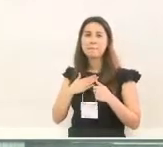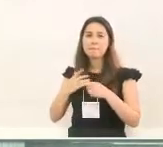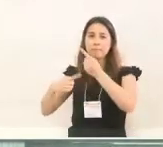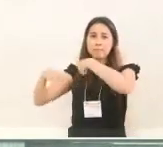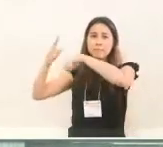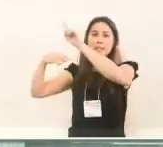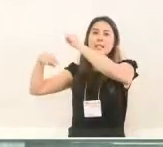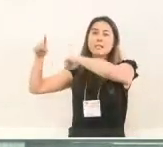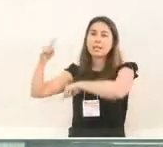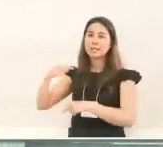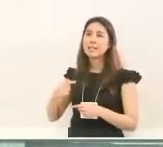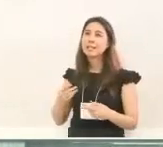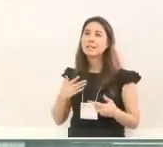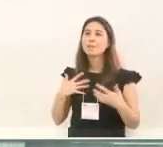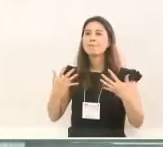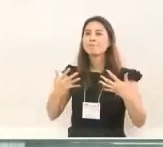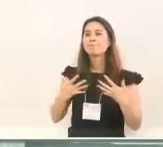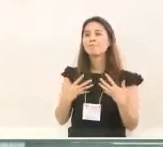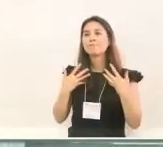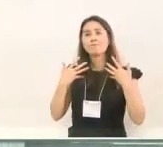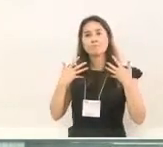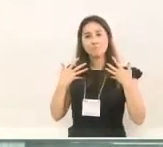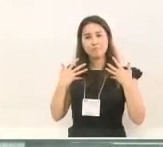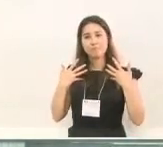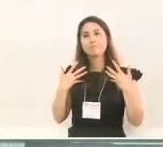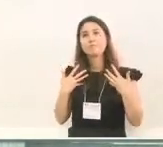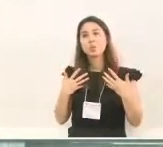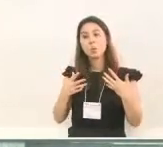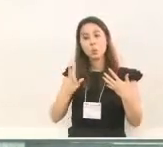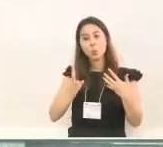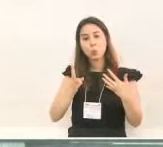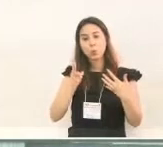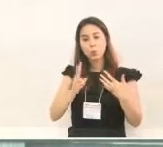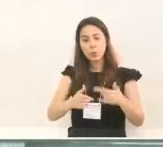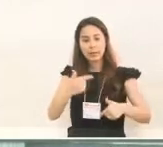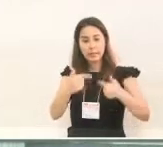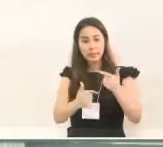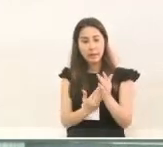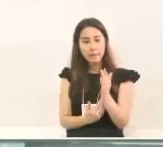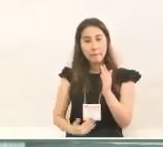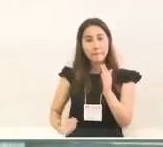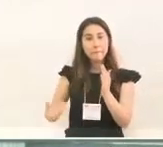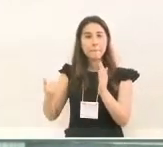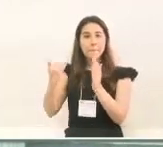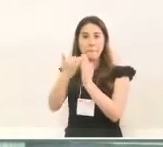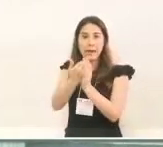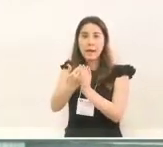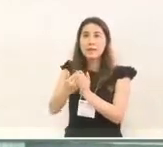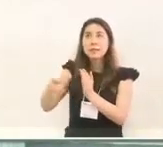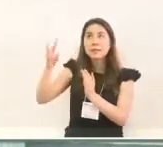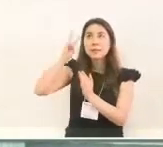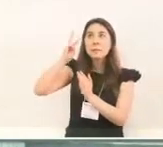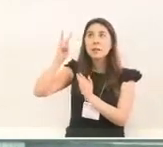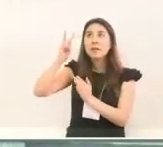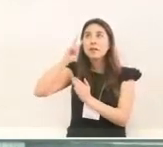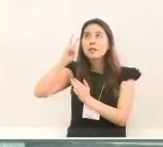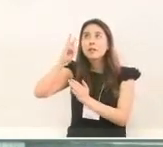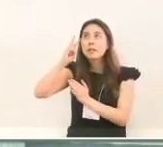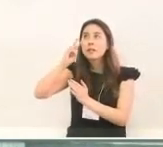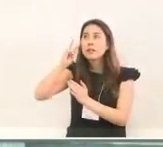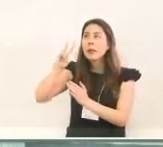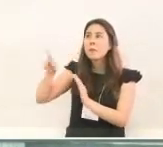extremamente motivado a trabalhar mais ainda para a recuperação da nossa história tá falando pessoal de poços de caldas